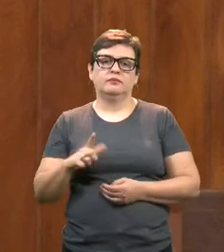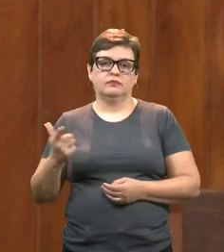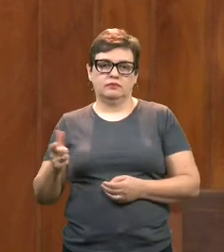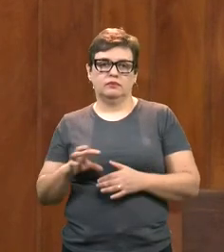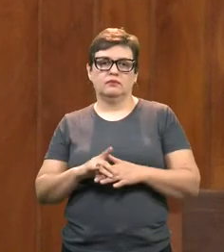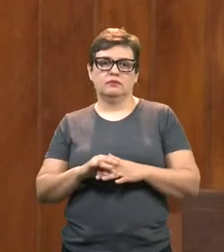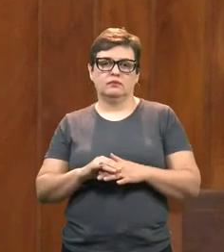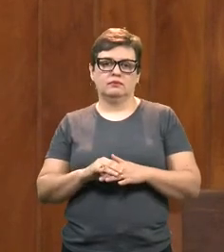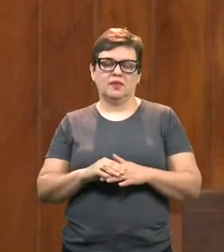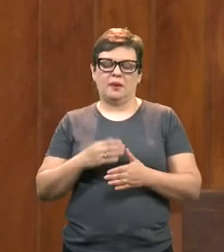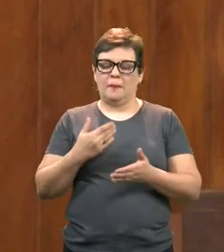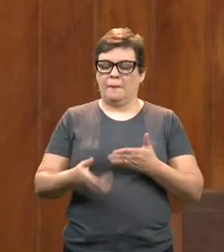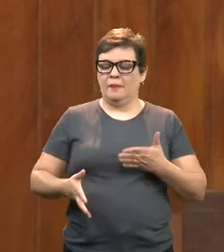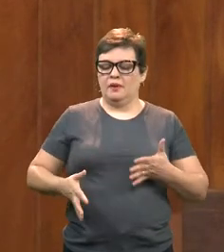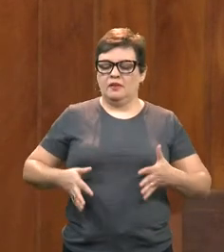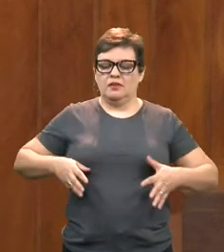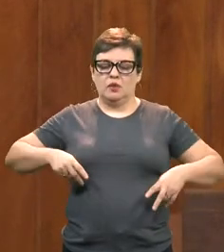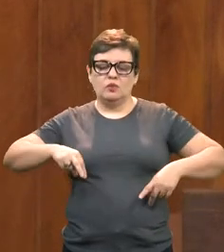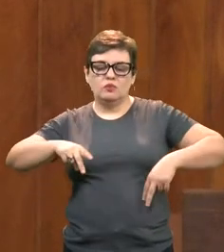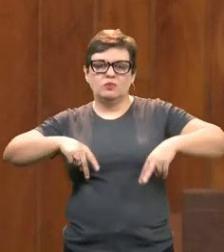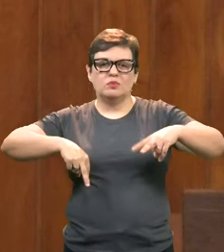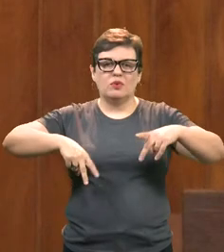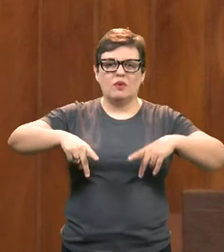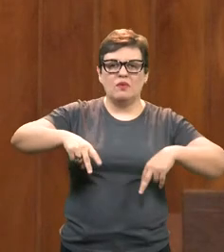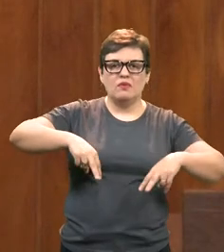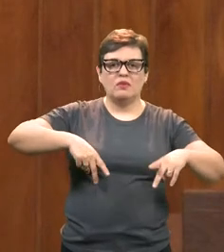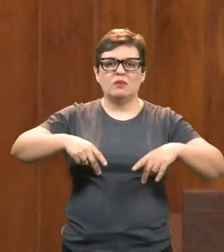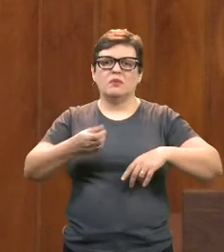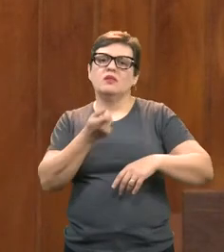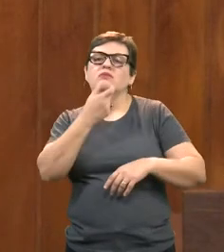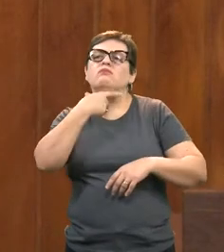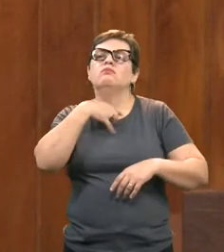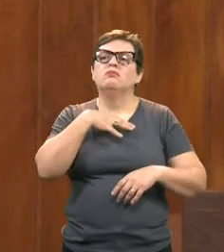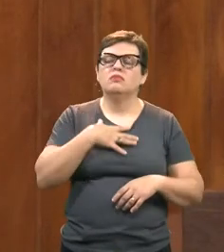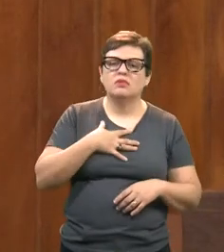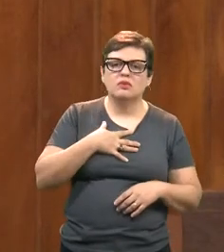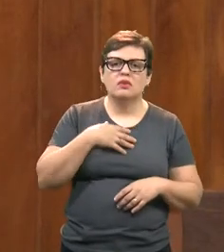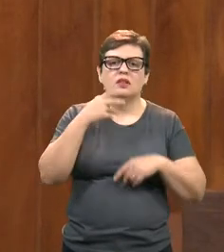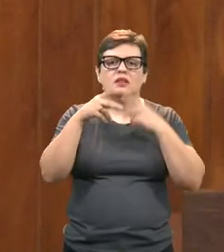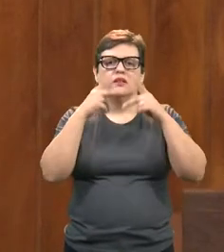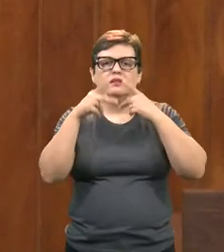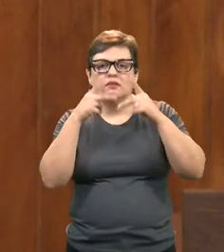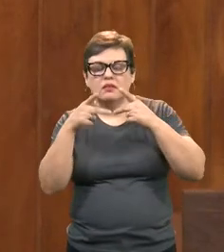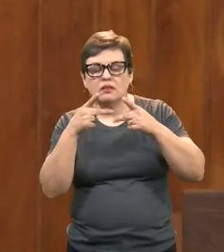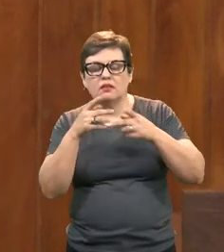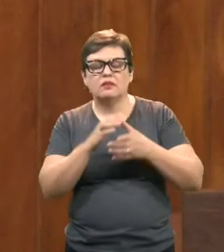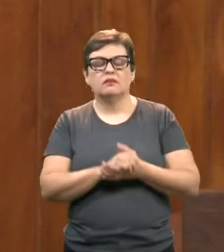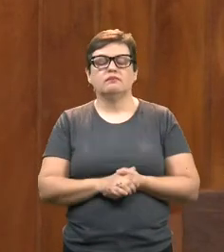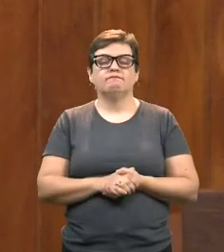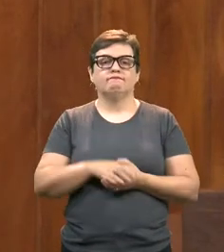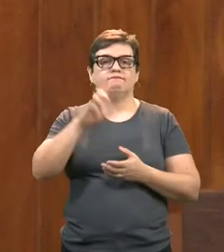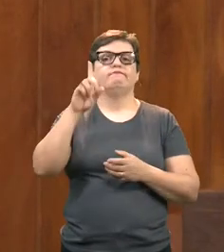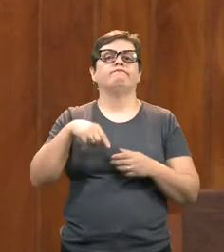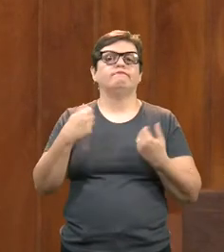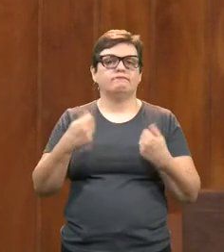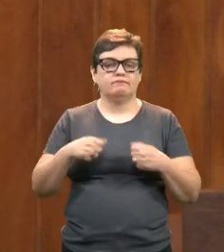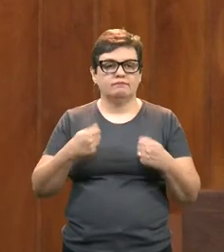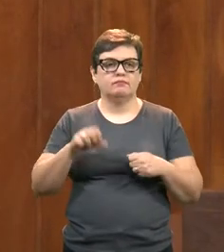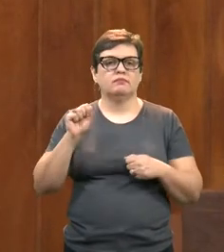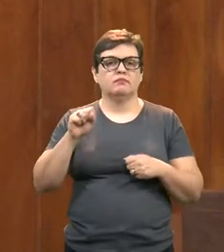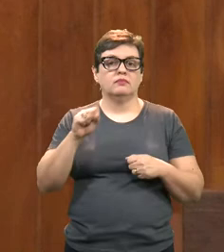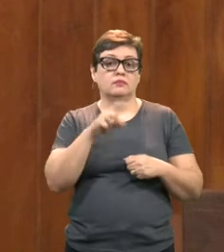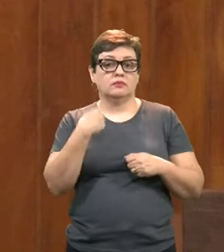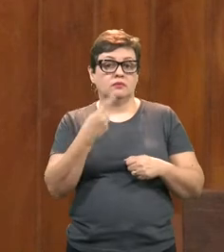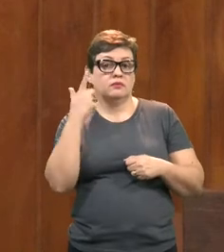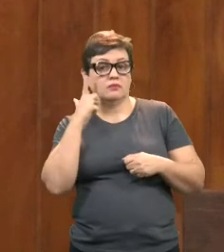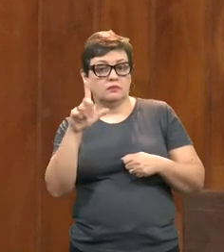e perdendo todos os movimentos, coordenação de deglutição, de fala. Então, é preciso, sim, nós